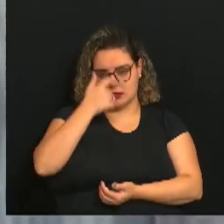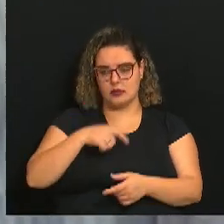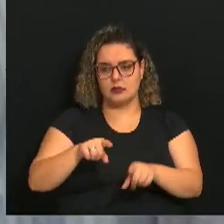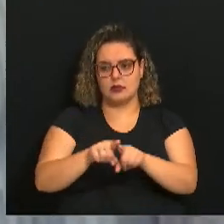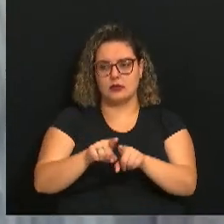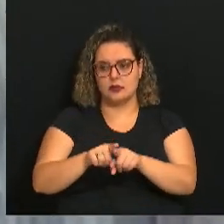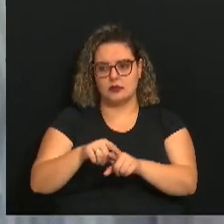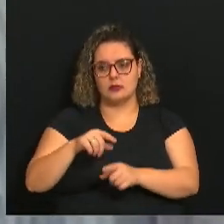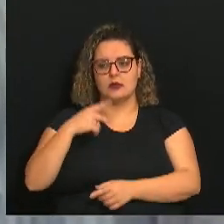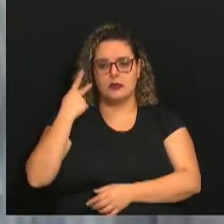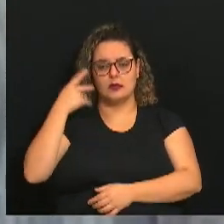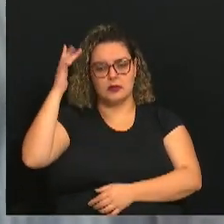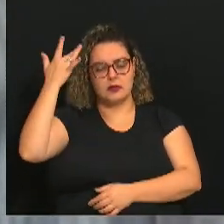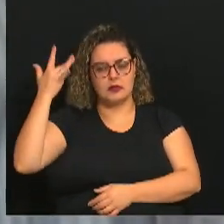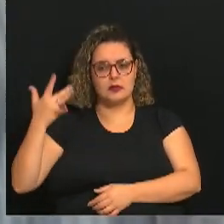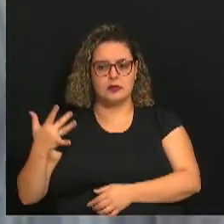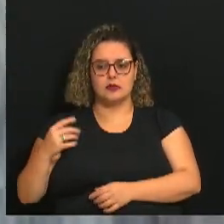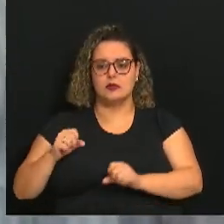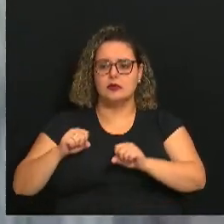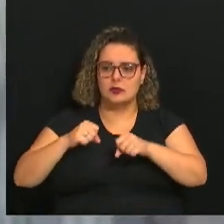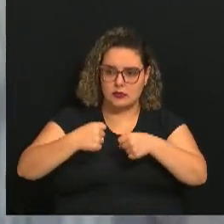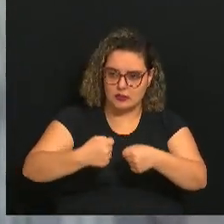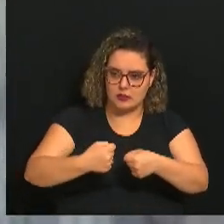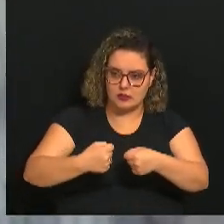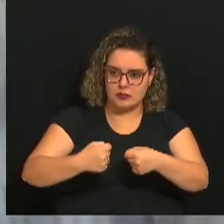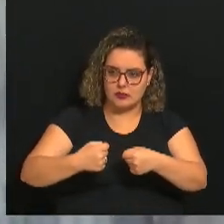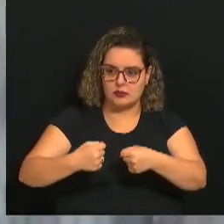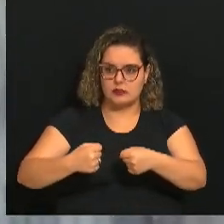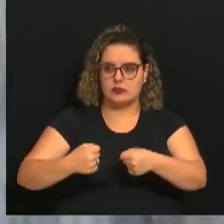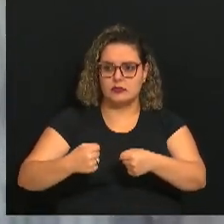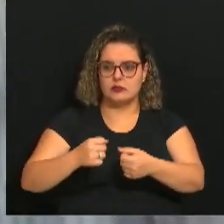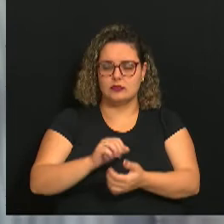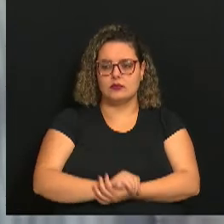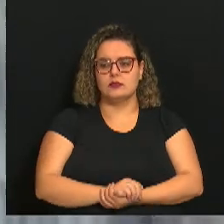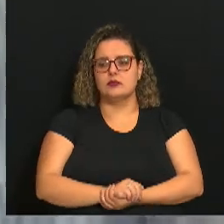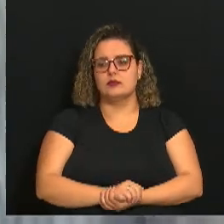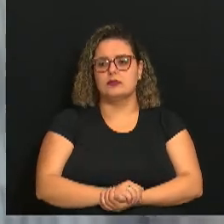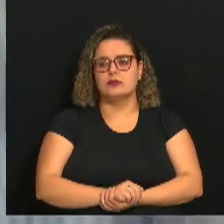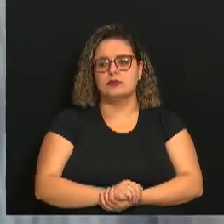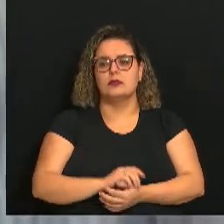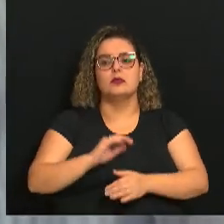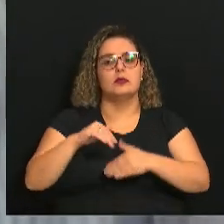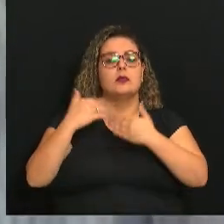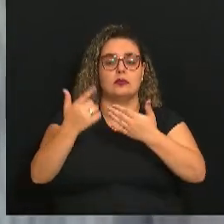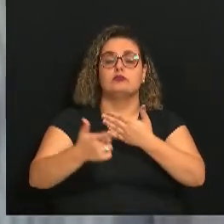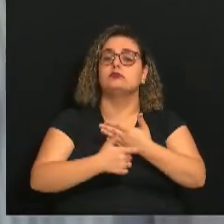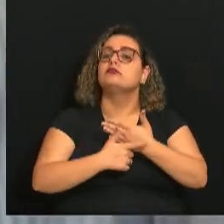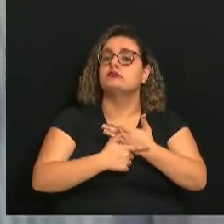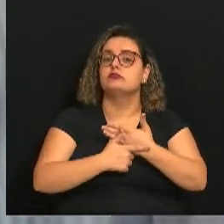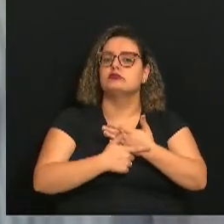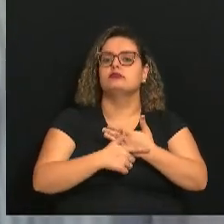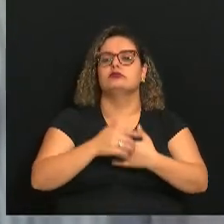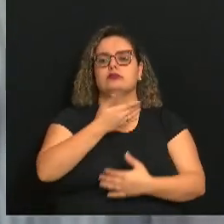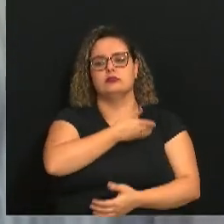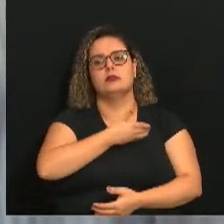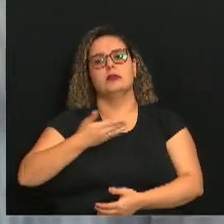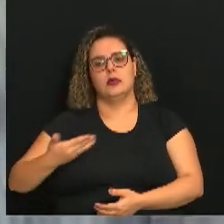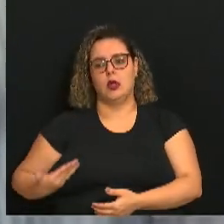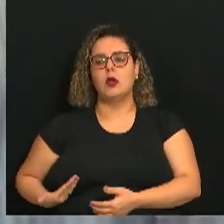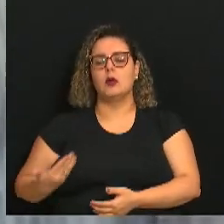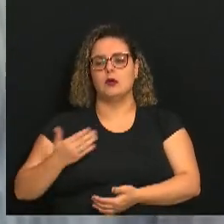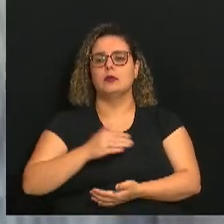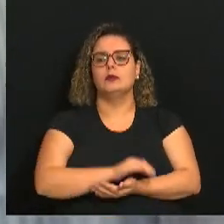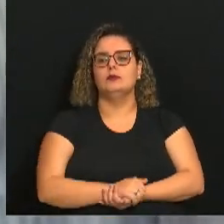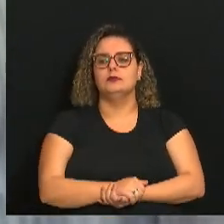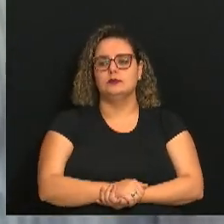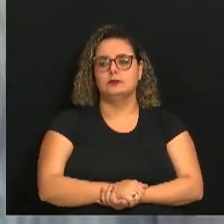nós defendemos um outro tipo de papel do Estado, né? Isso tem a ver, inclusive,